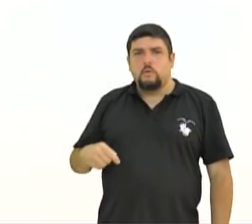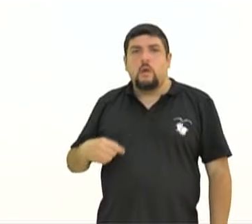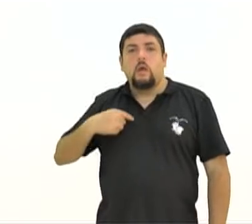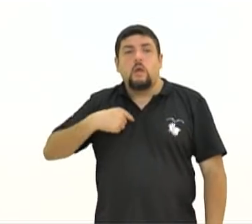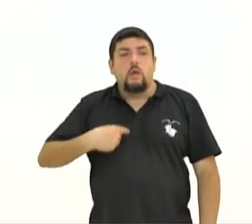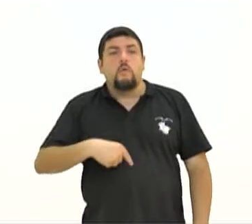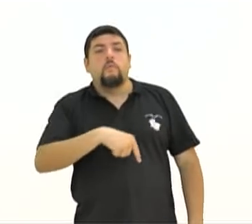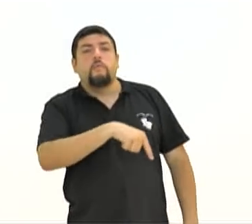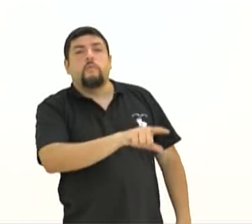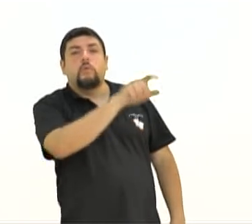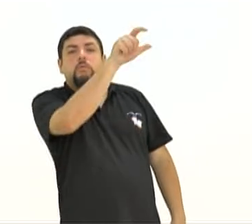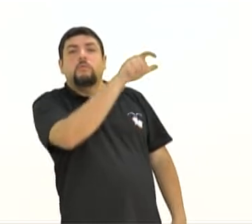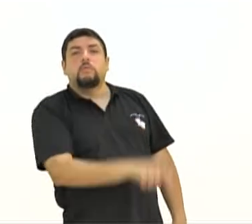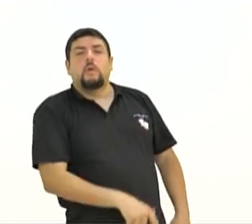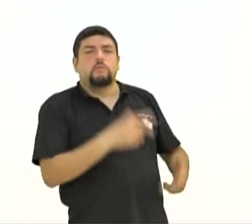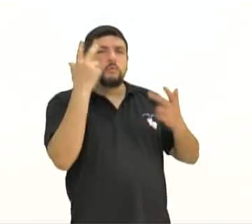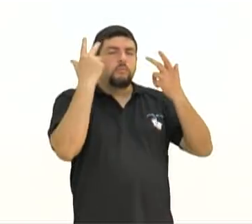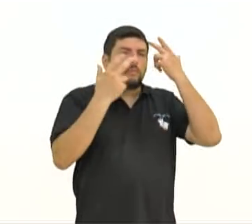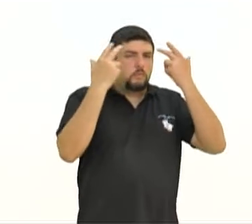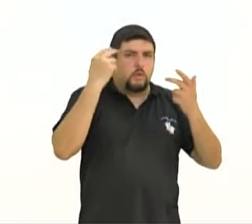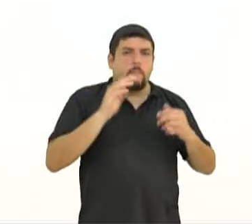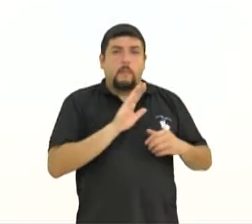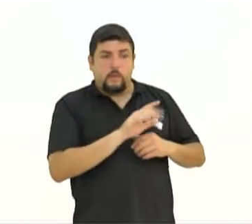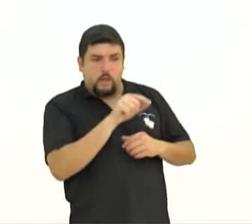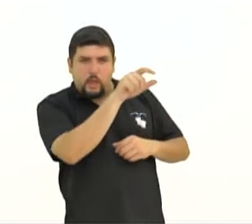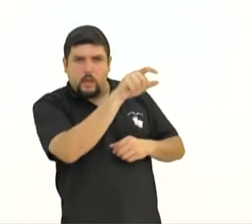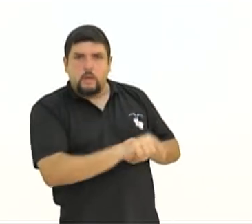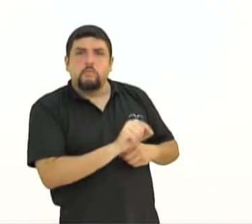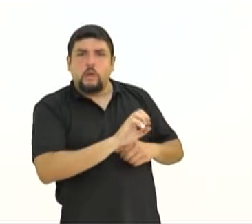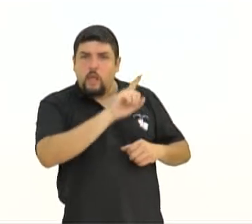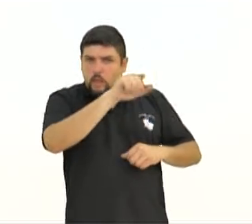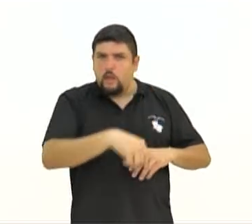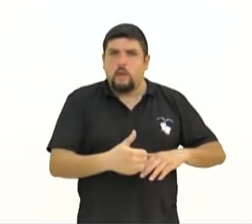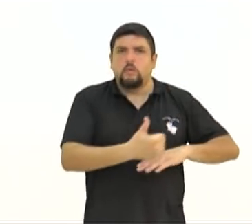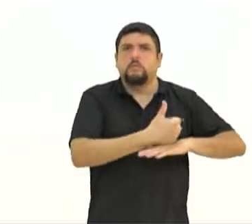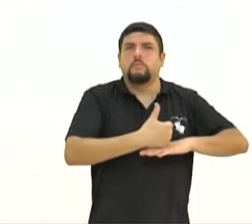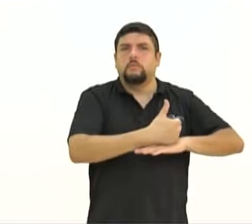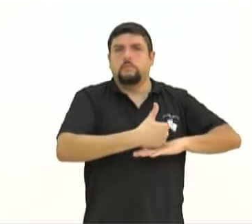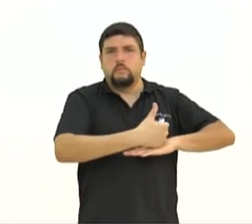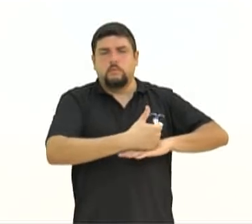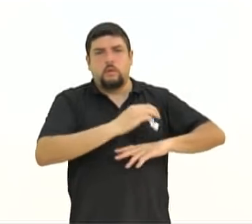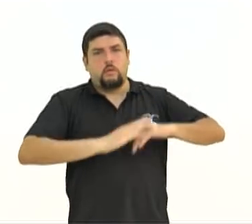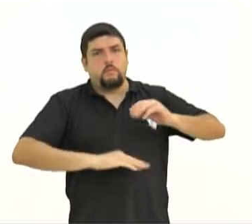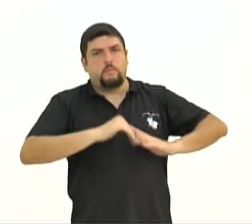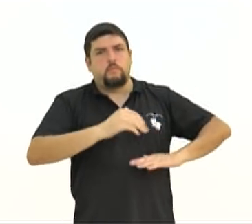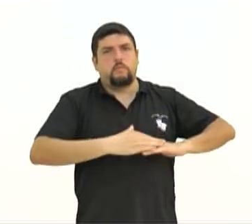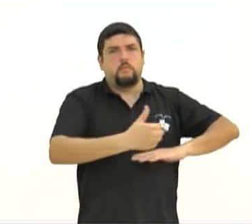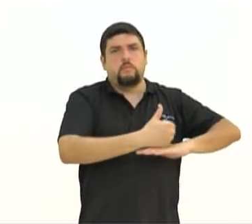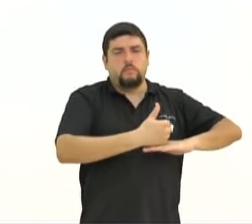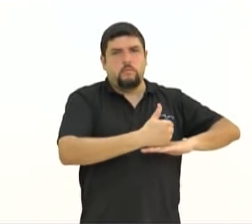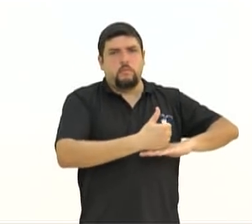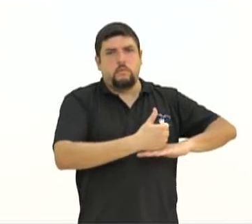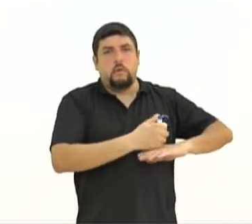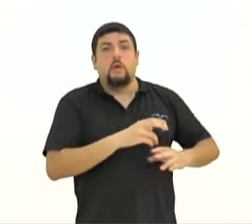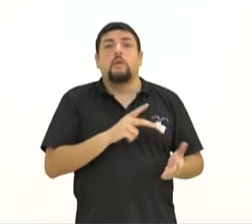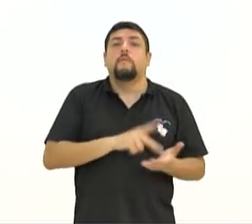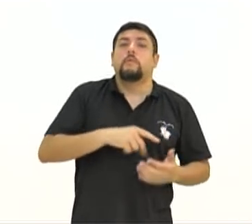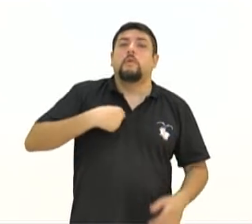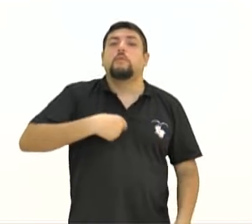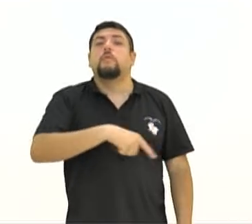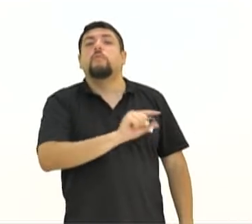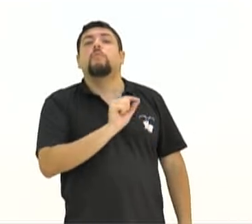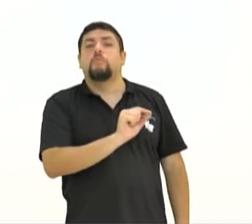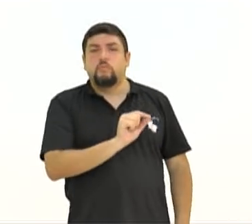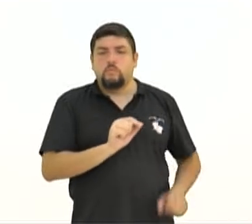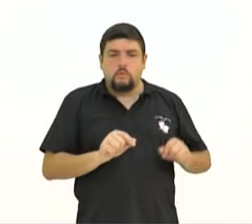cabeleireiro. Cabeleireiro é o nome da profissão da pessoa que exerce, né, ali aquela arte, né, dentro de um salão de beleza, certo?